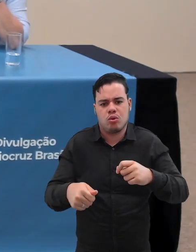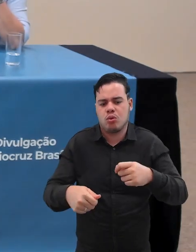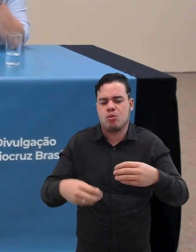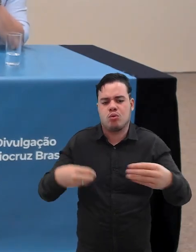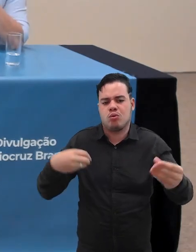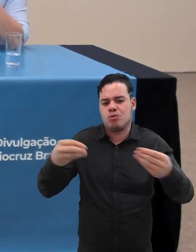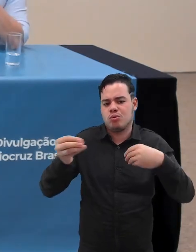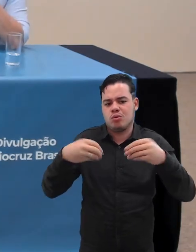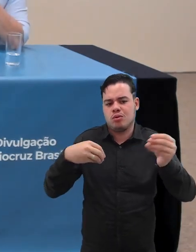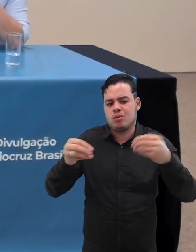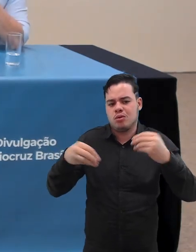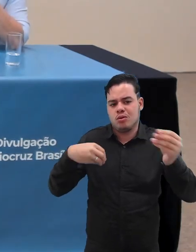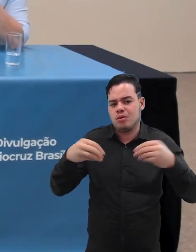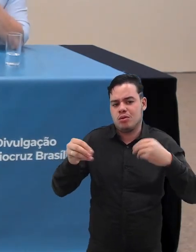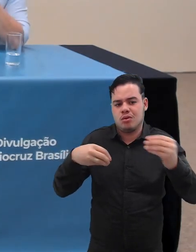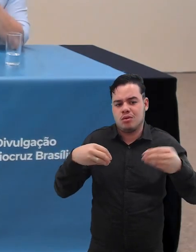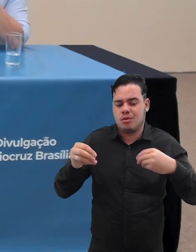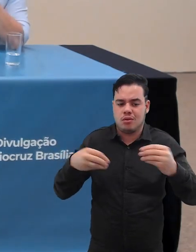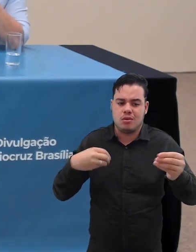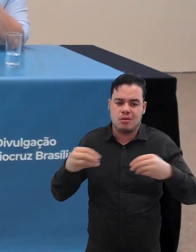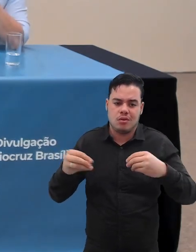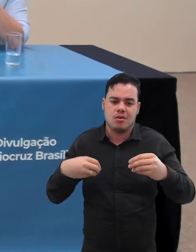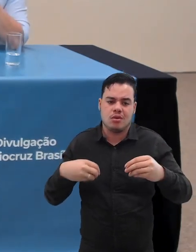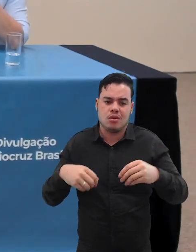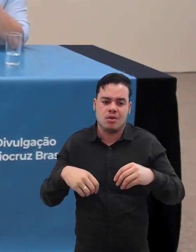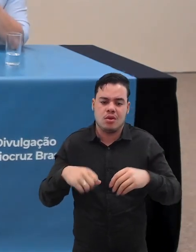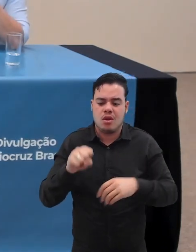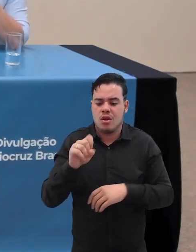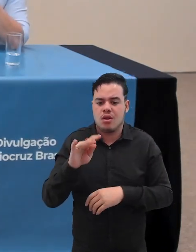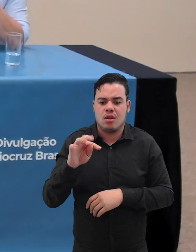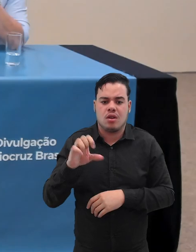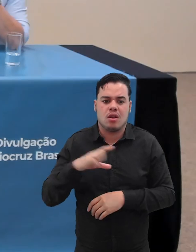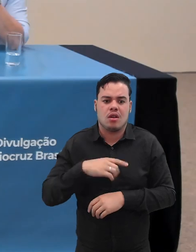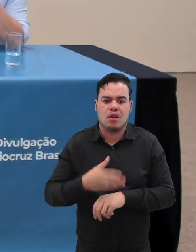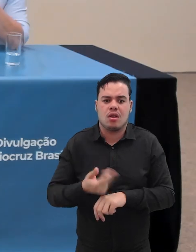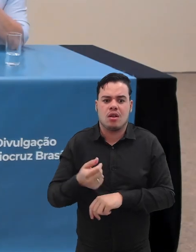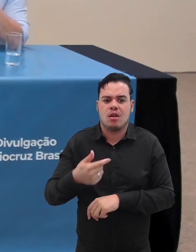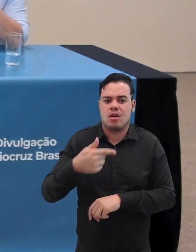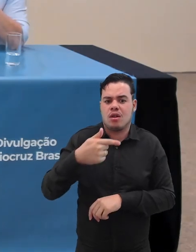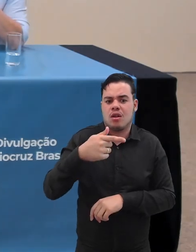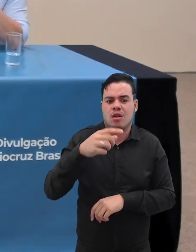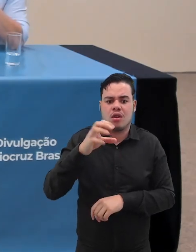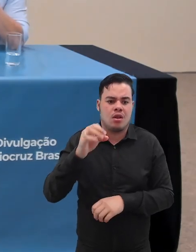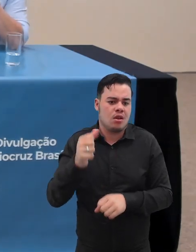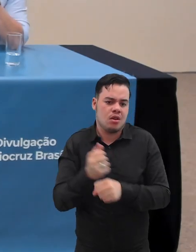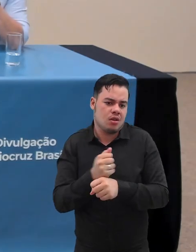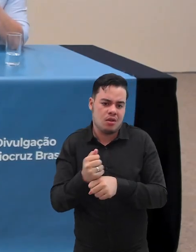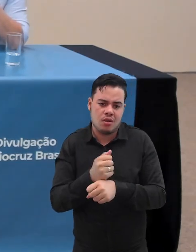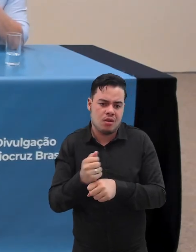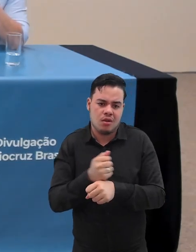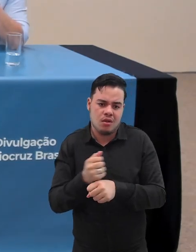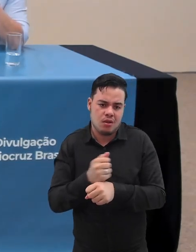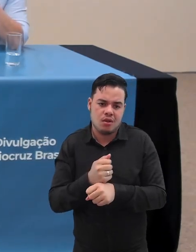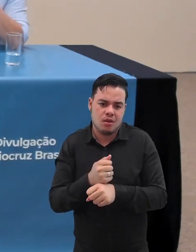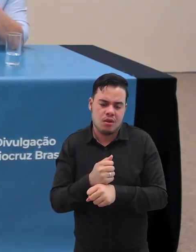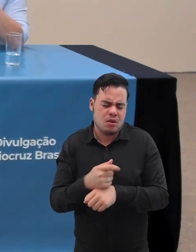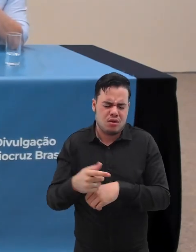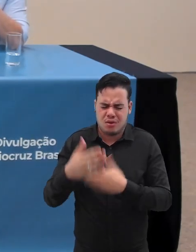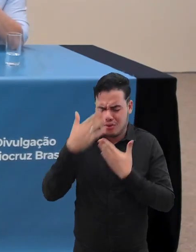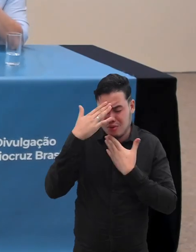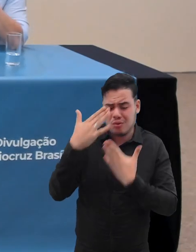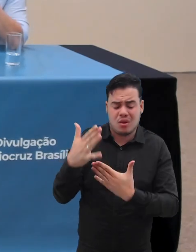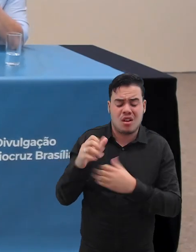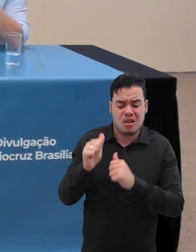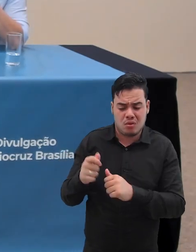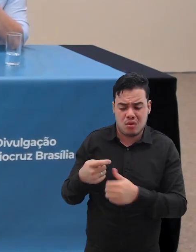tem mais de 20 anos de artigos publicados. E, obviamente, nós dissemos, não, muito obrigado, pode ficar com o seu dinheiro aí, porque não